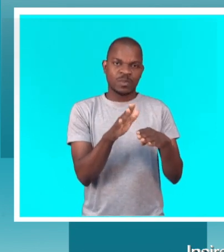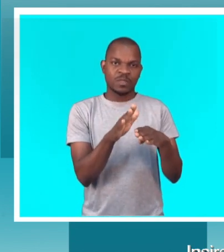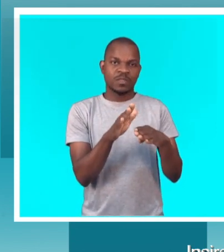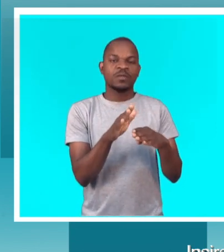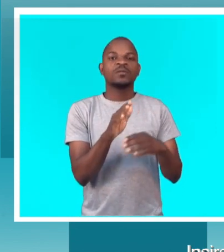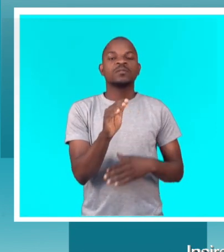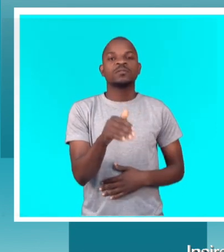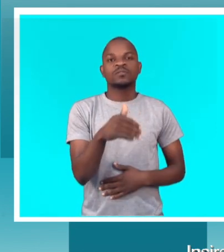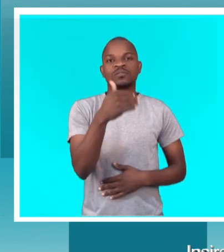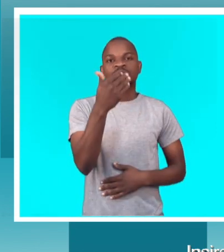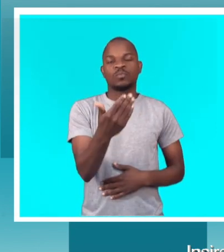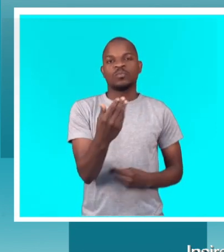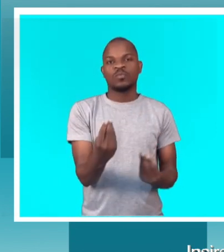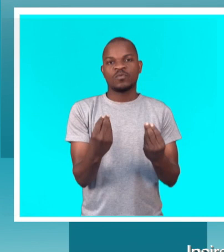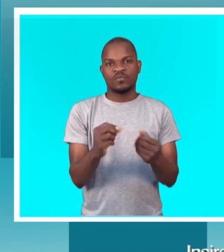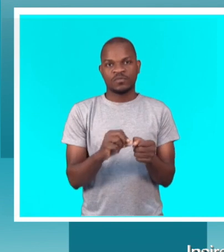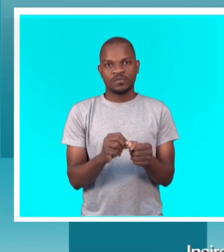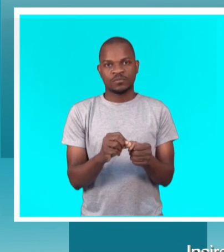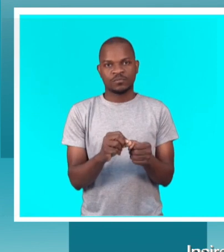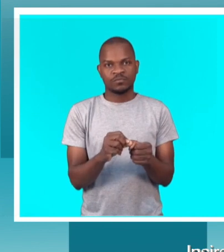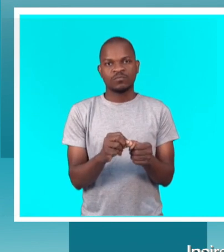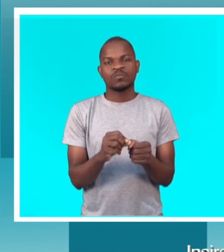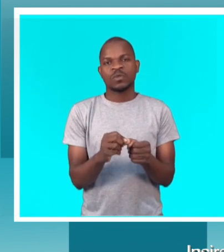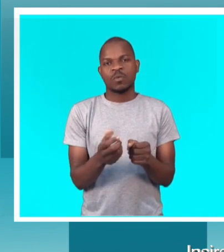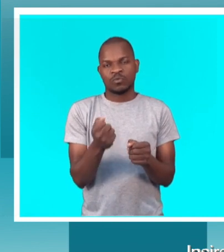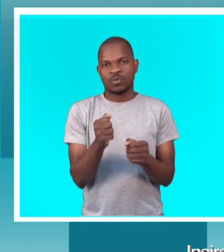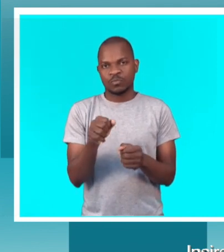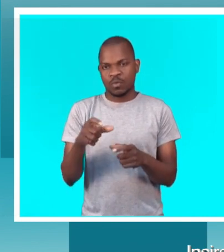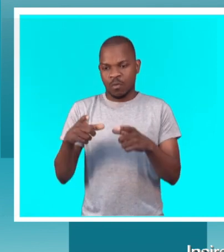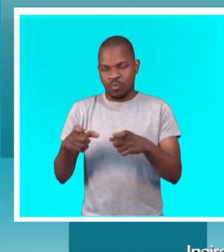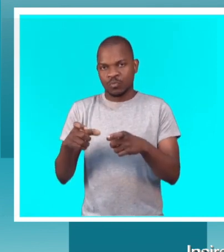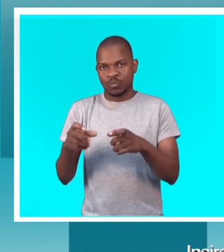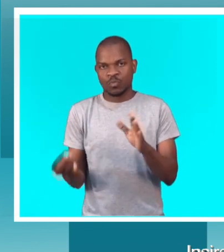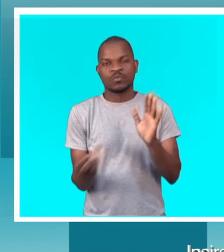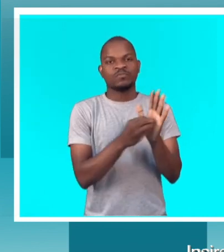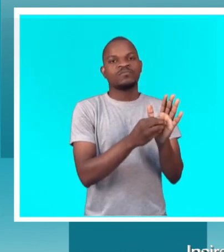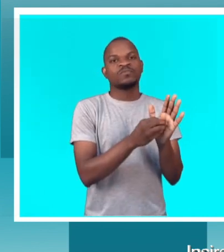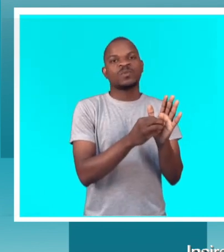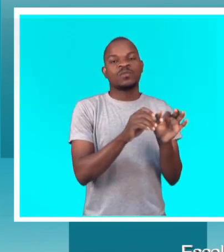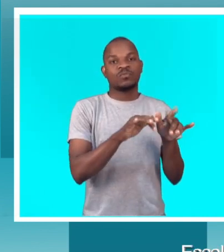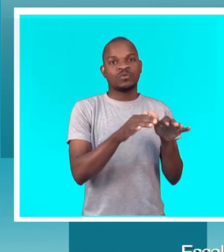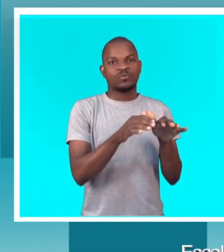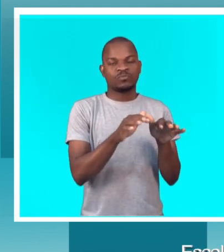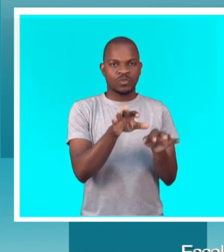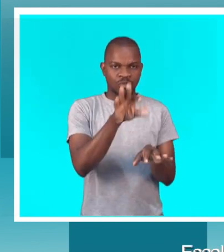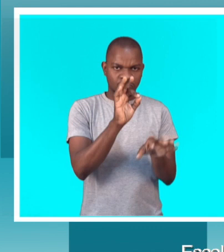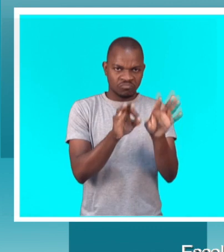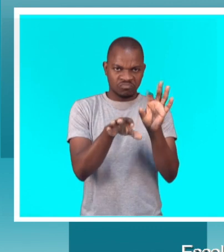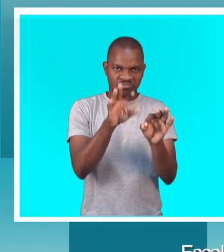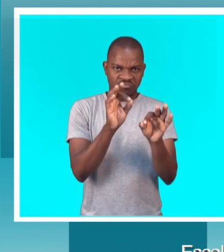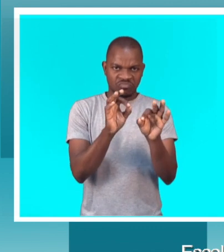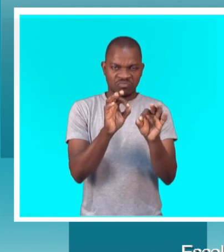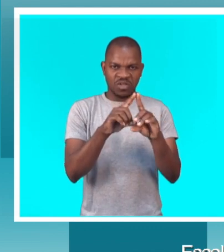e vou meter aqui no computador para começar o processo de renderização. Quis escolher